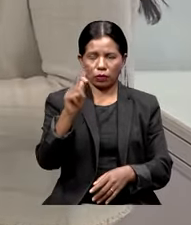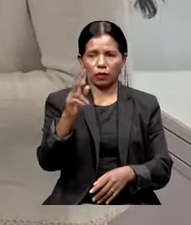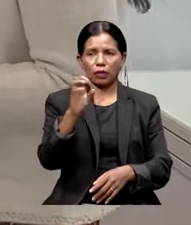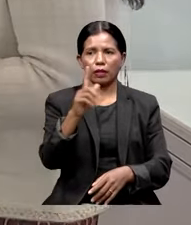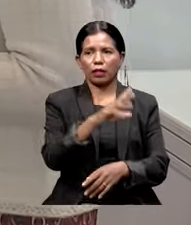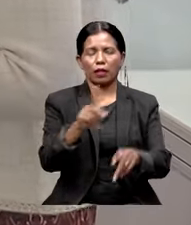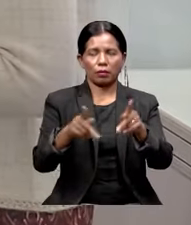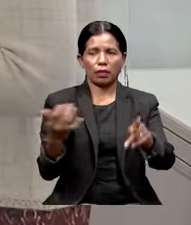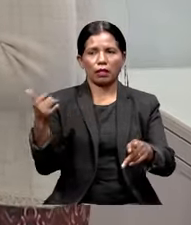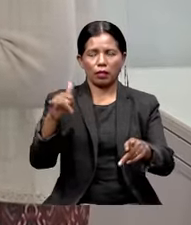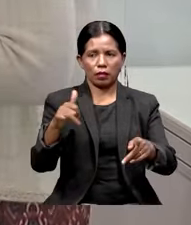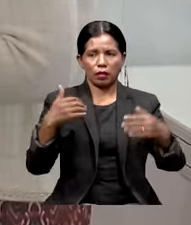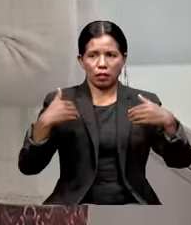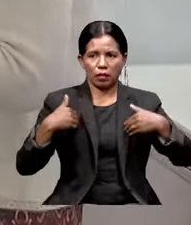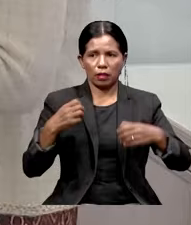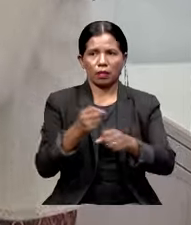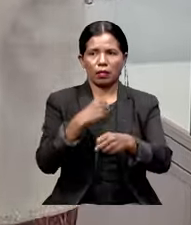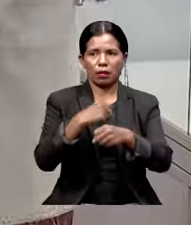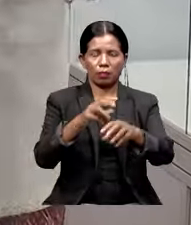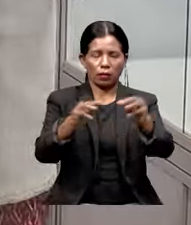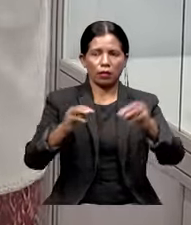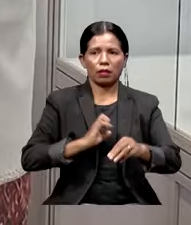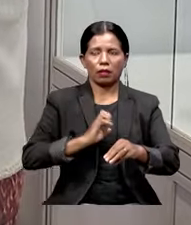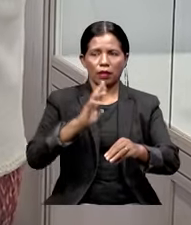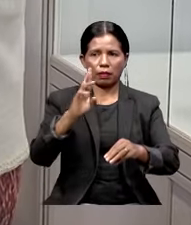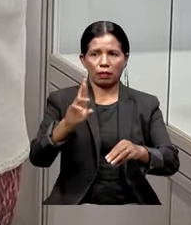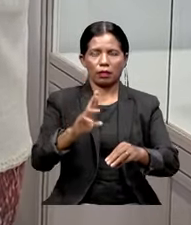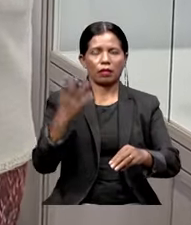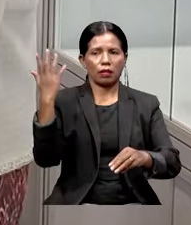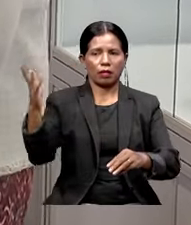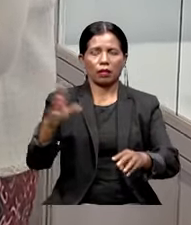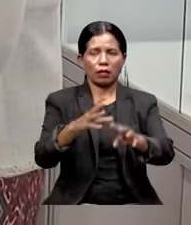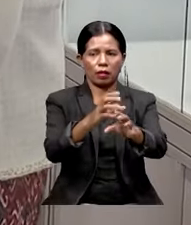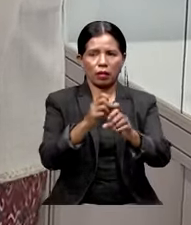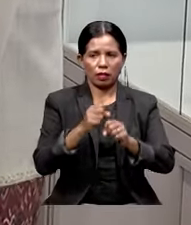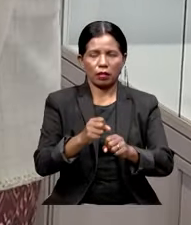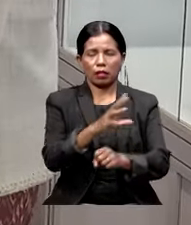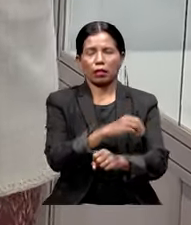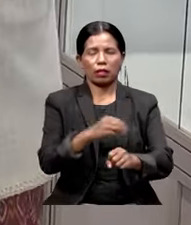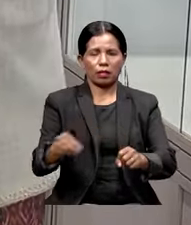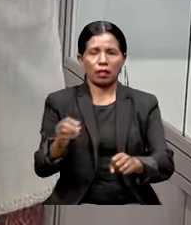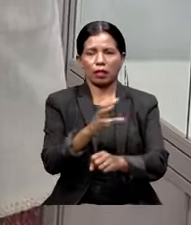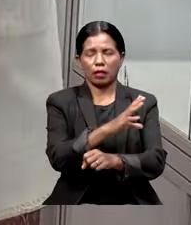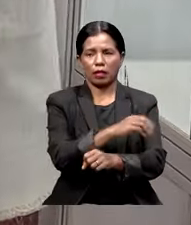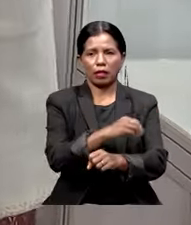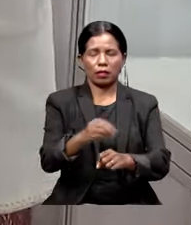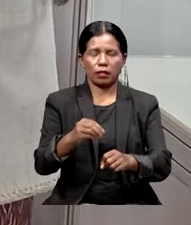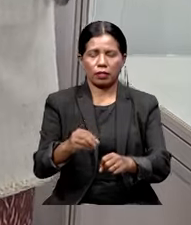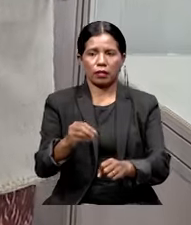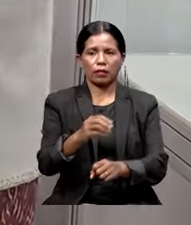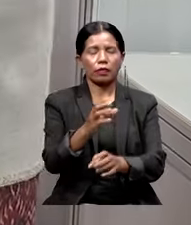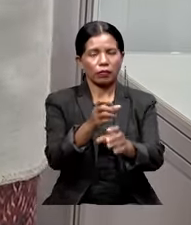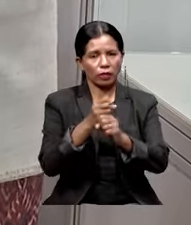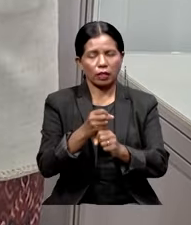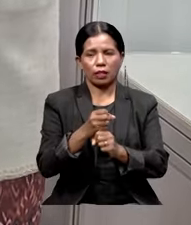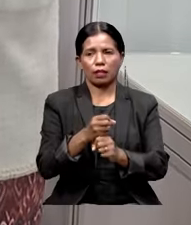nai nebe sida ia munshi permera sida bahili ia coffee field ia tos kafe larang dope sida hili